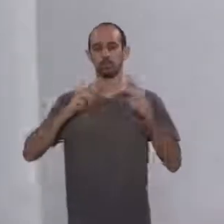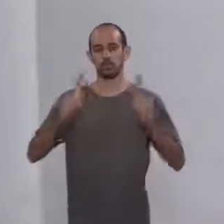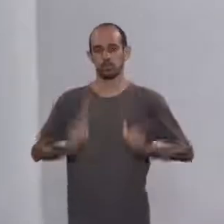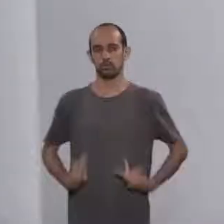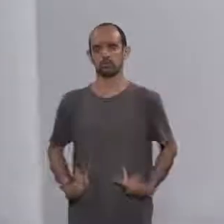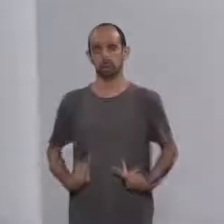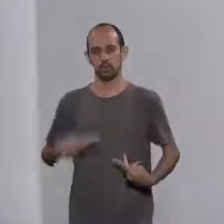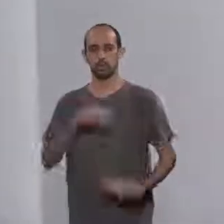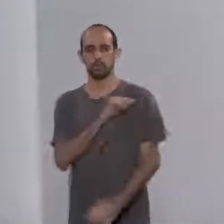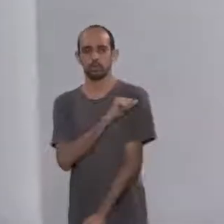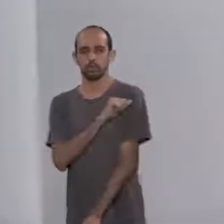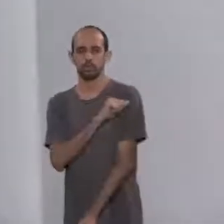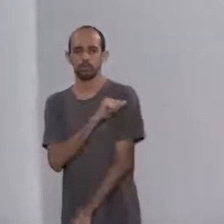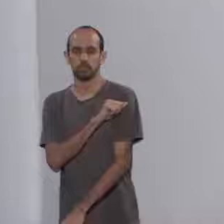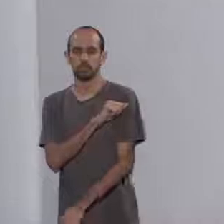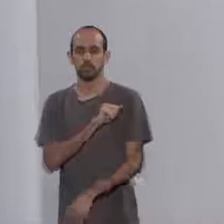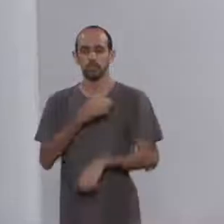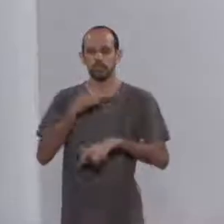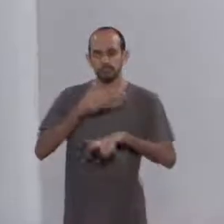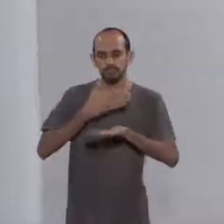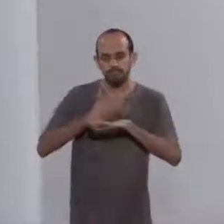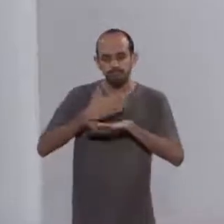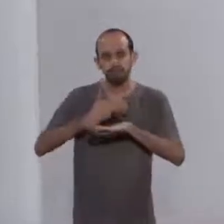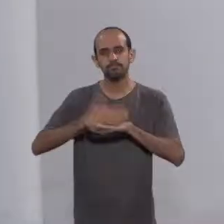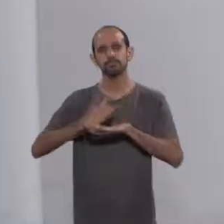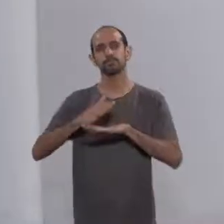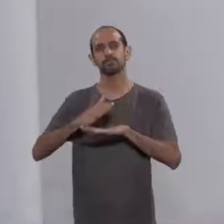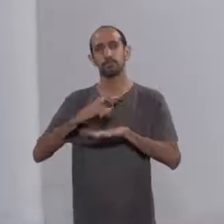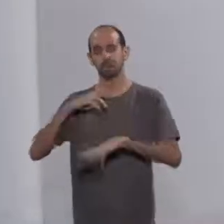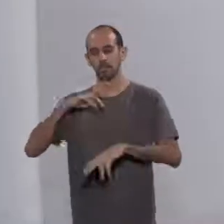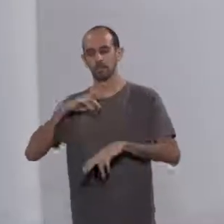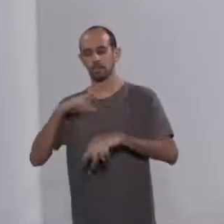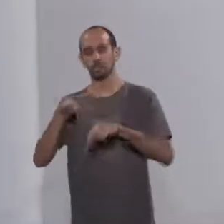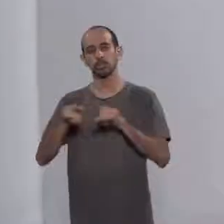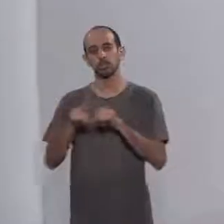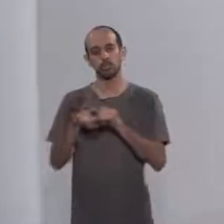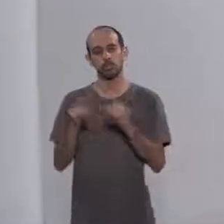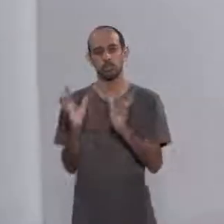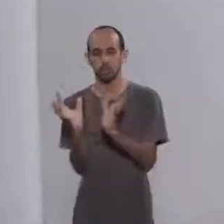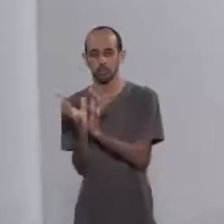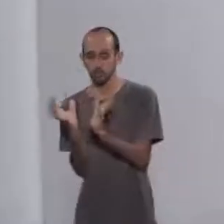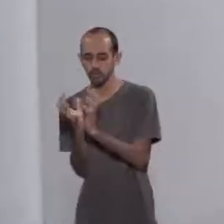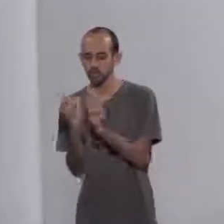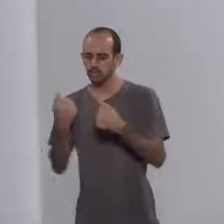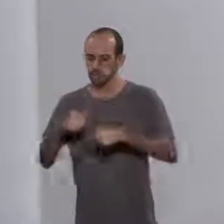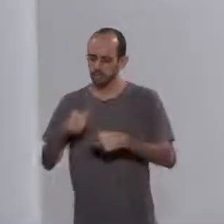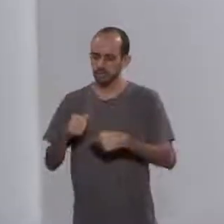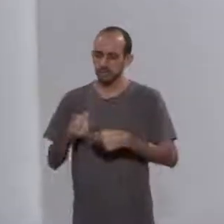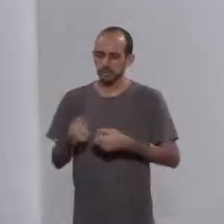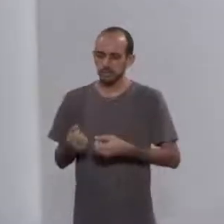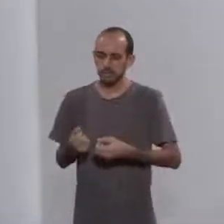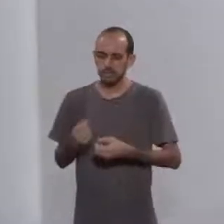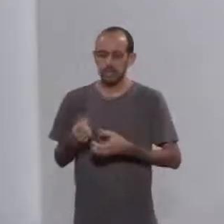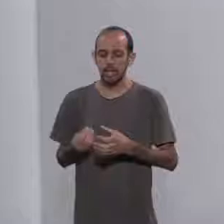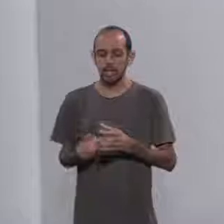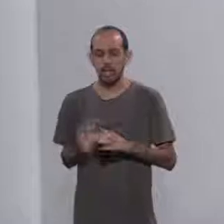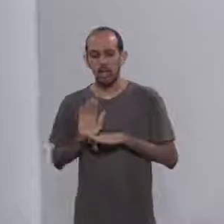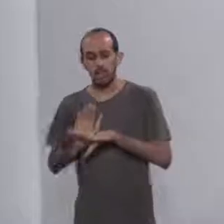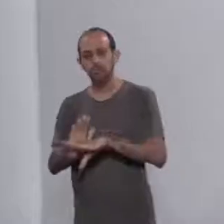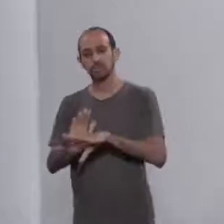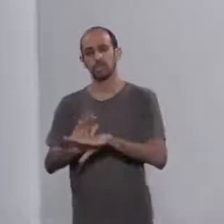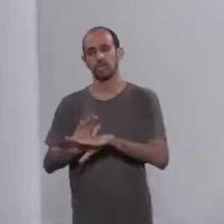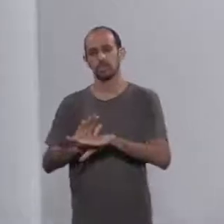em atividades pontuais, atividades coletivas, a gente tem que promover essa integração, esse olhar para o outro, né?